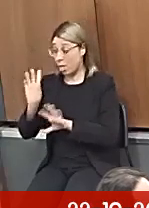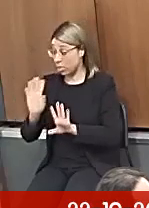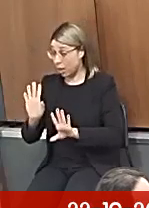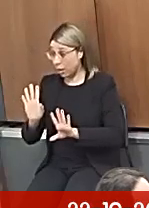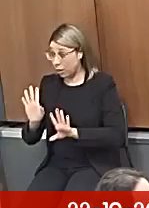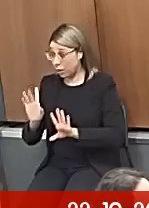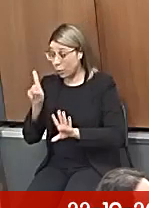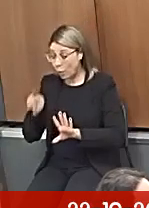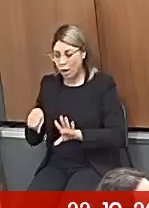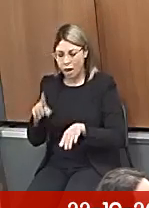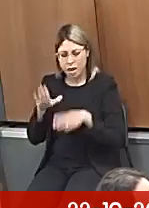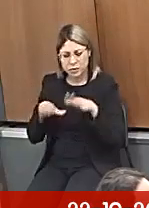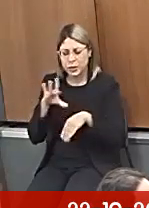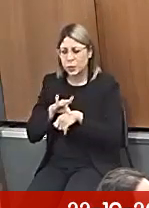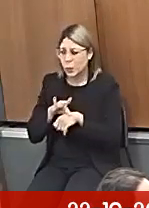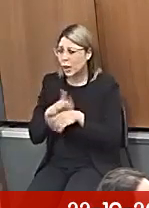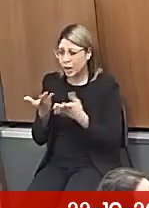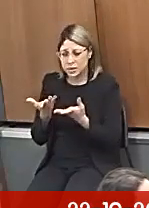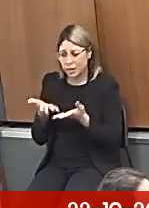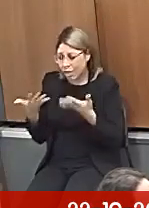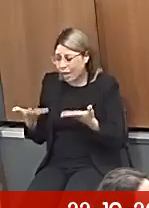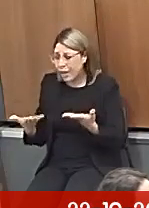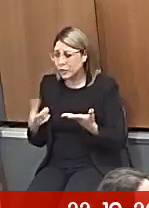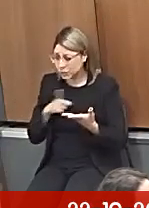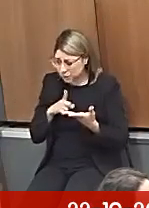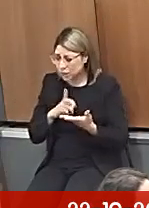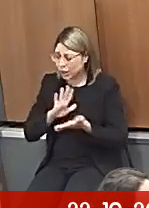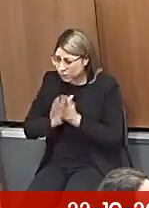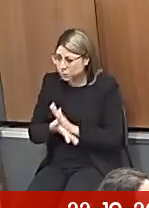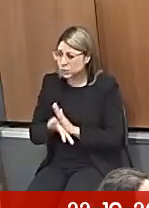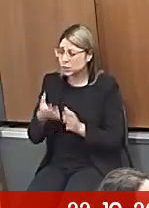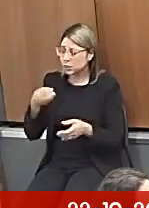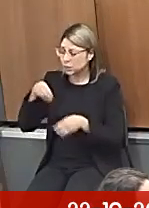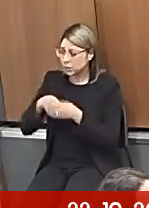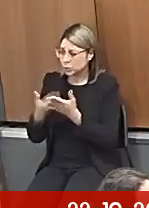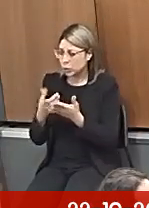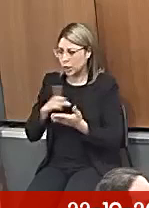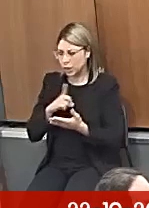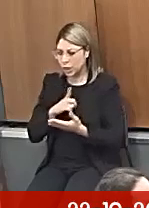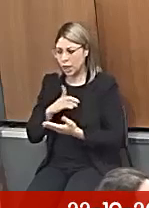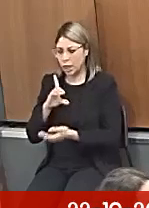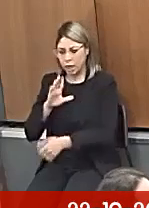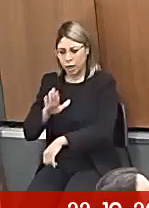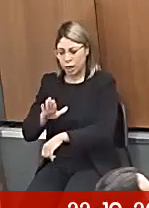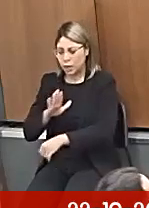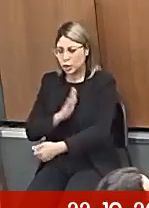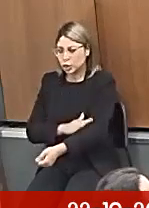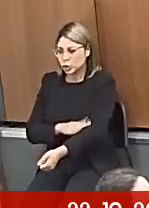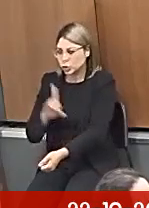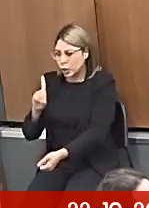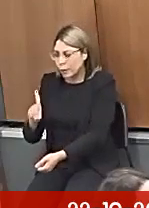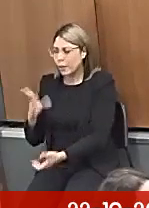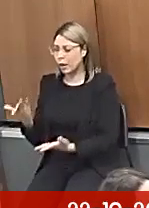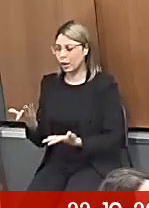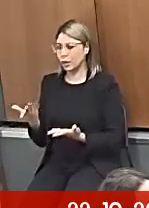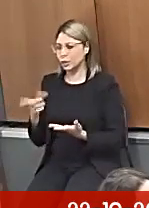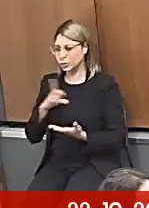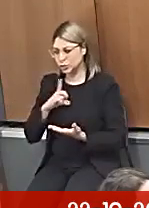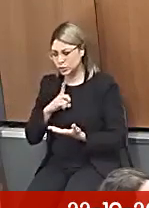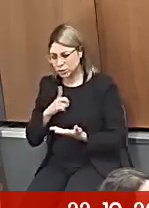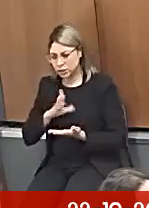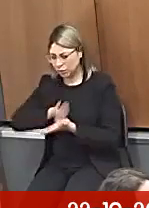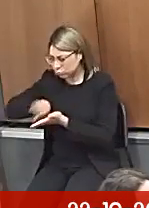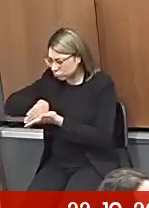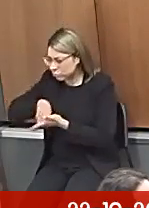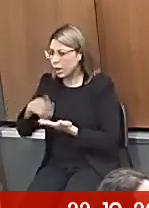gente vê doenças tratáveis sendo discriminadas dentro de escola, alunos com diabetes sendo maltratados dentro de escola, tendo posturas